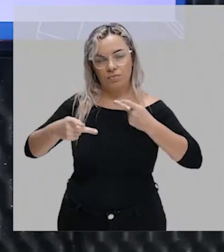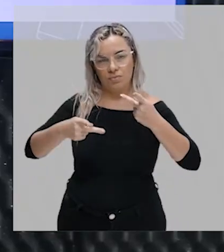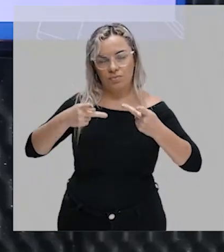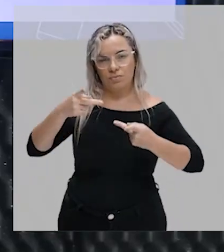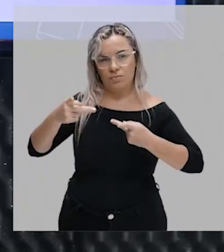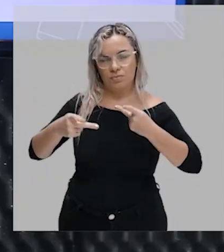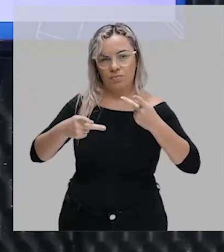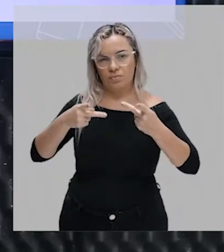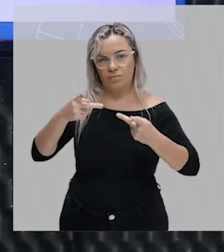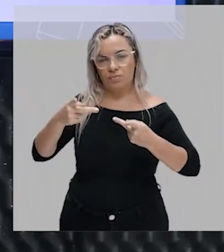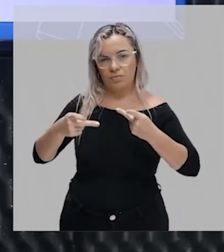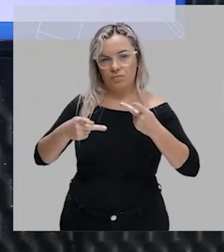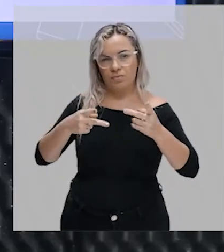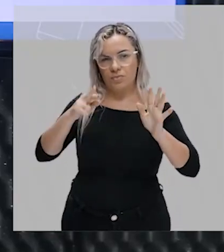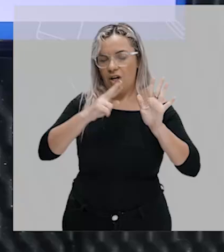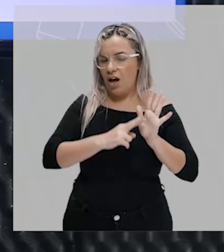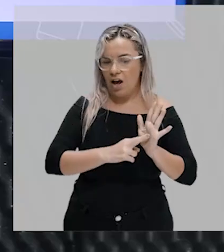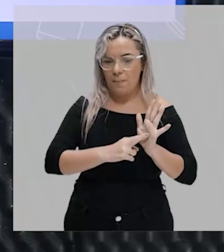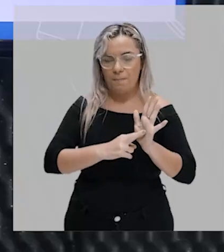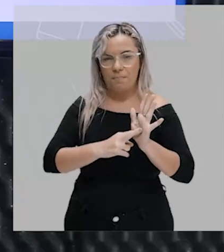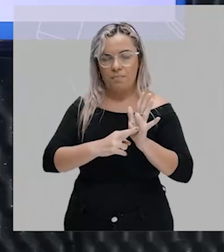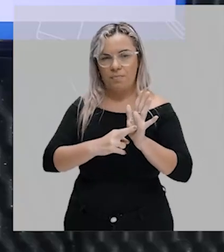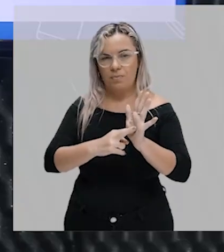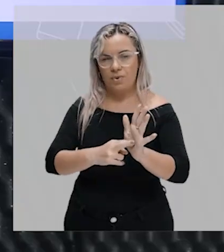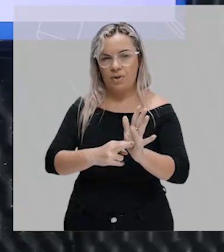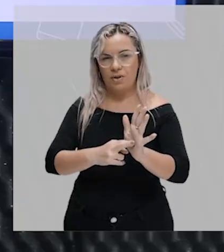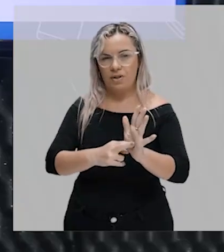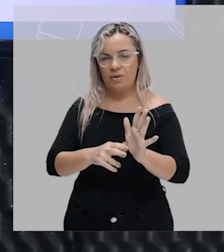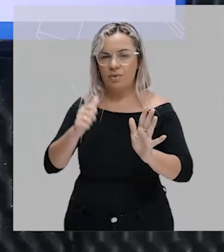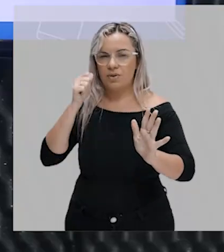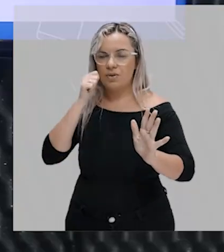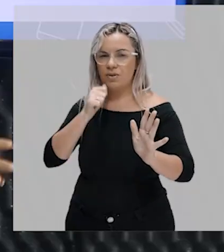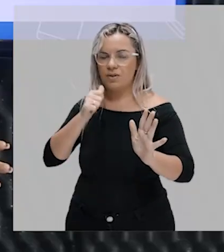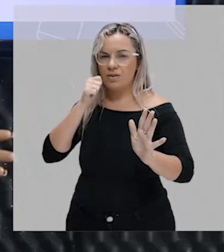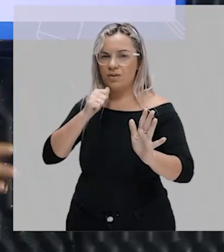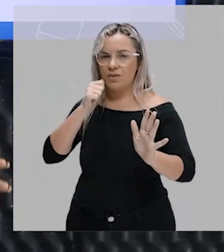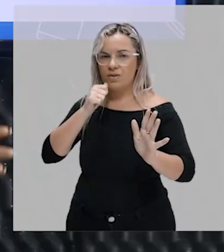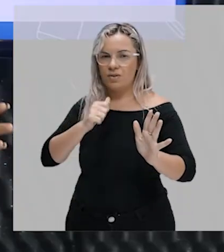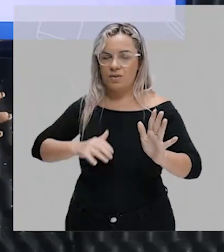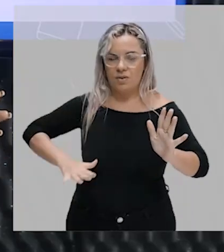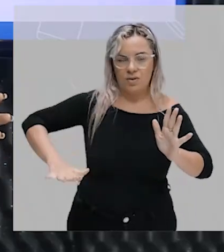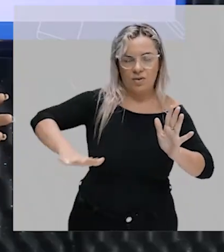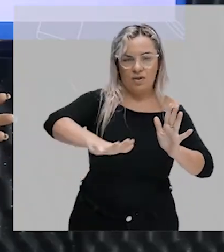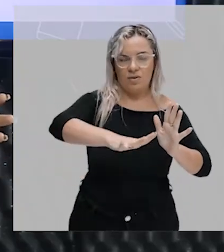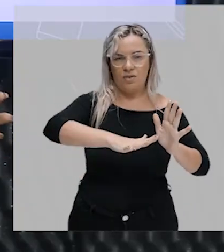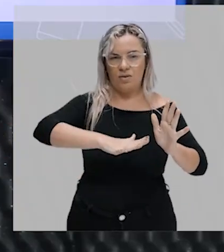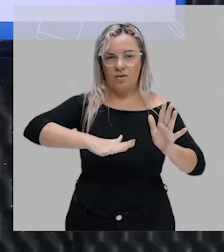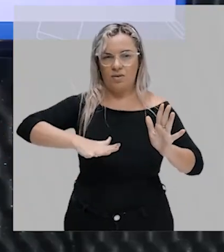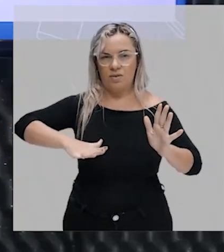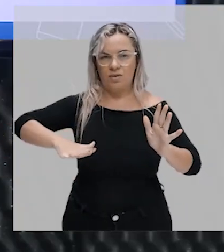sobre a representatividade da mulher no espaço